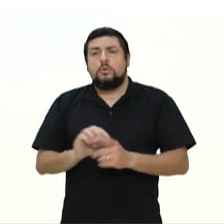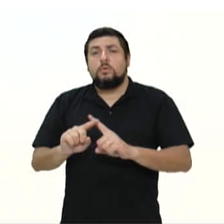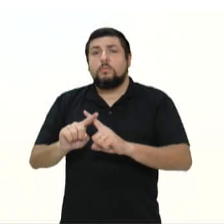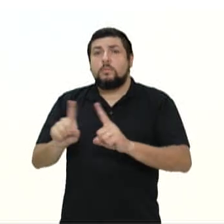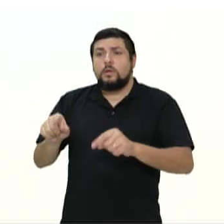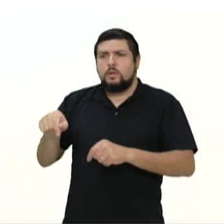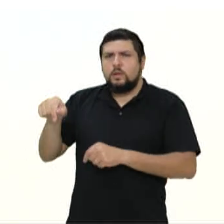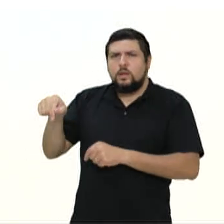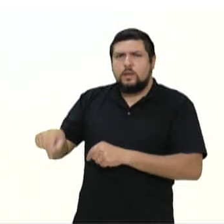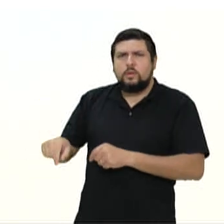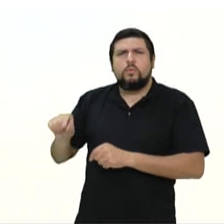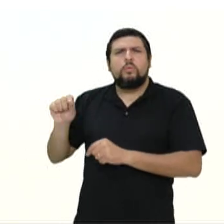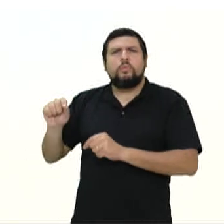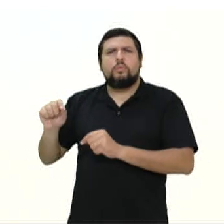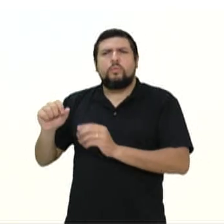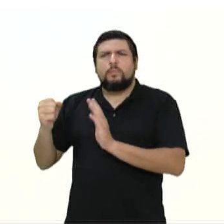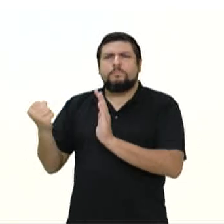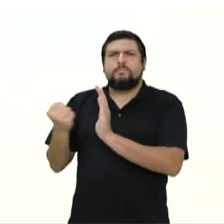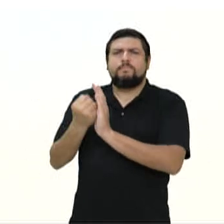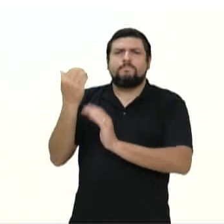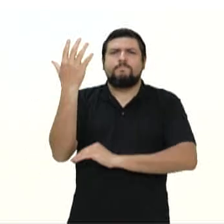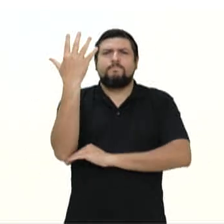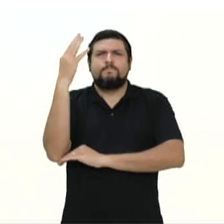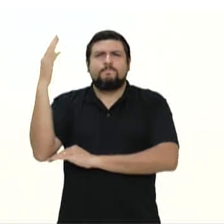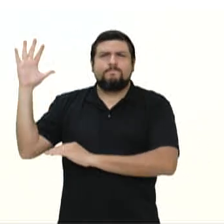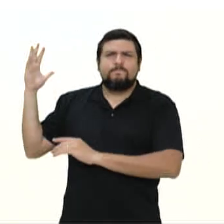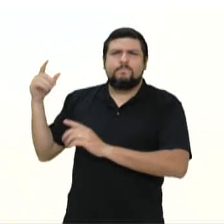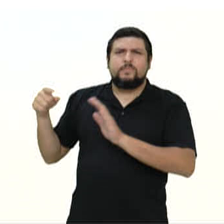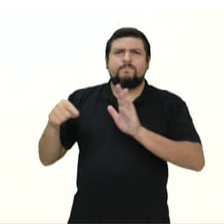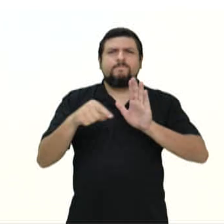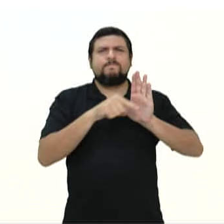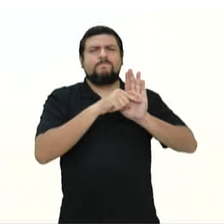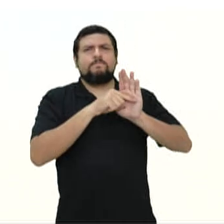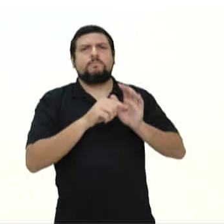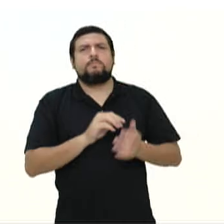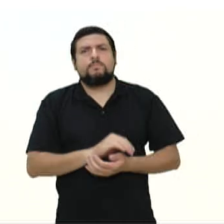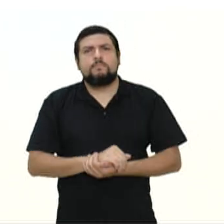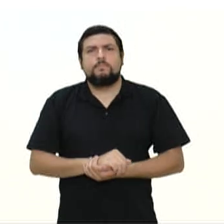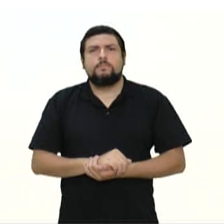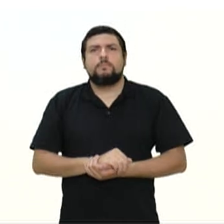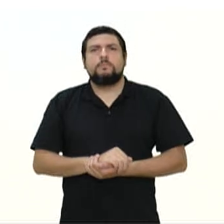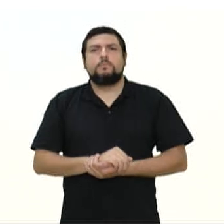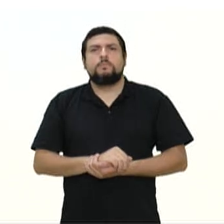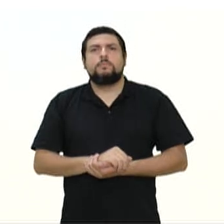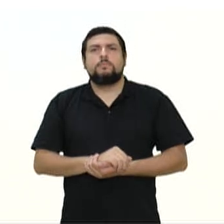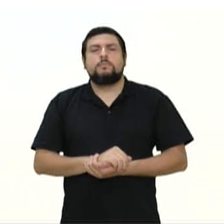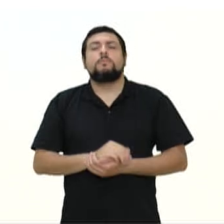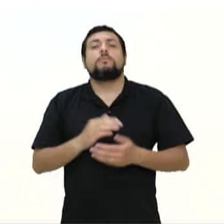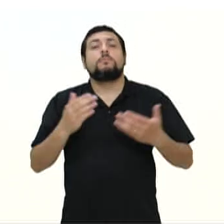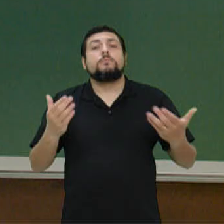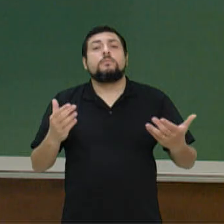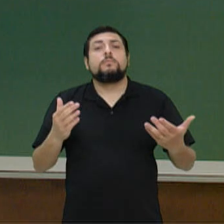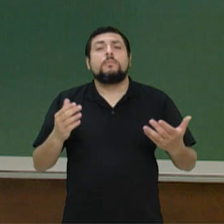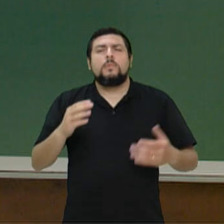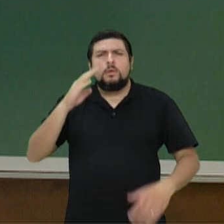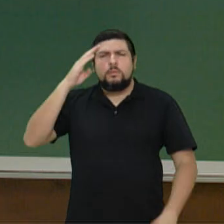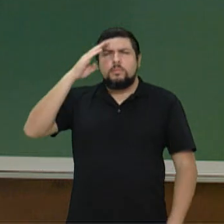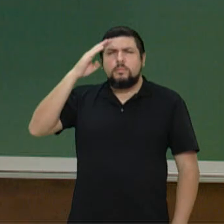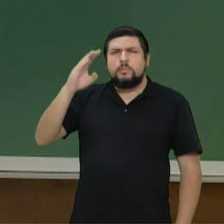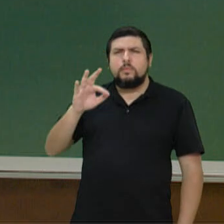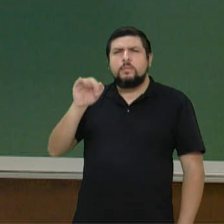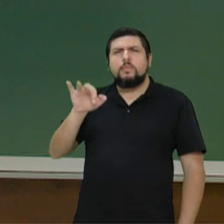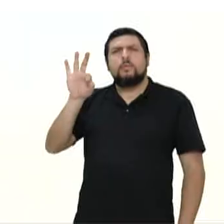cicatriz ambiental deixada. Qual é o fato central desta reportagem